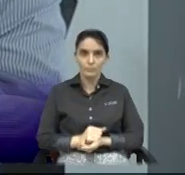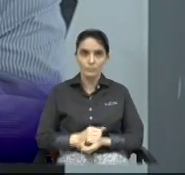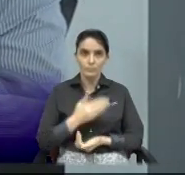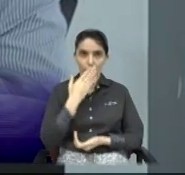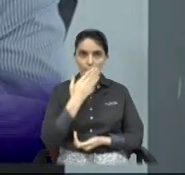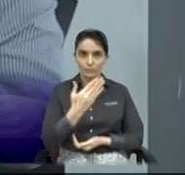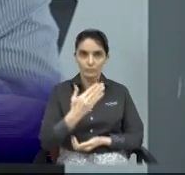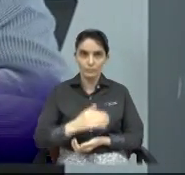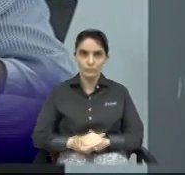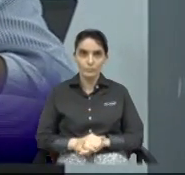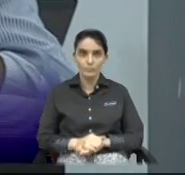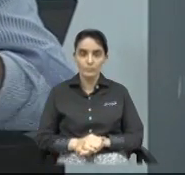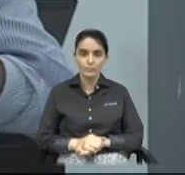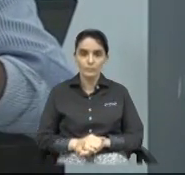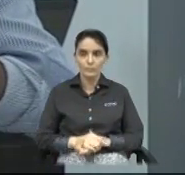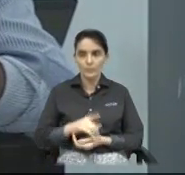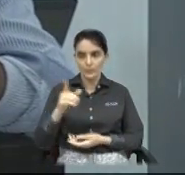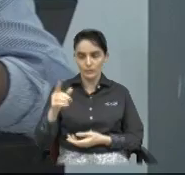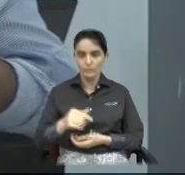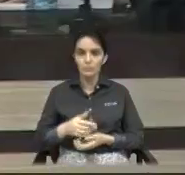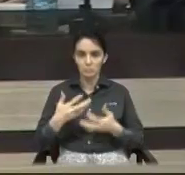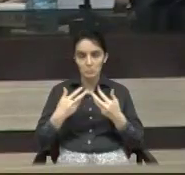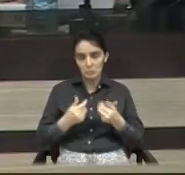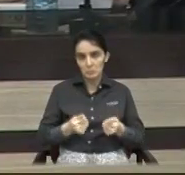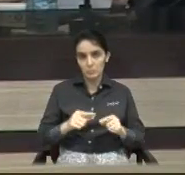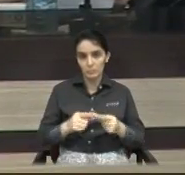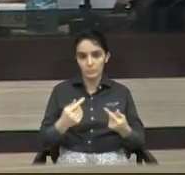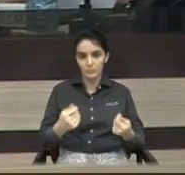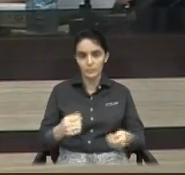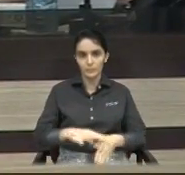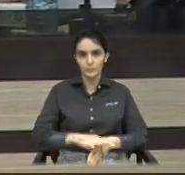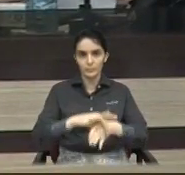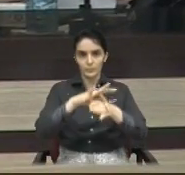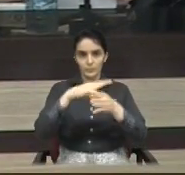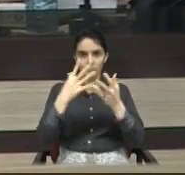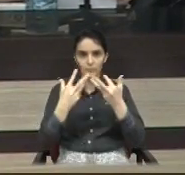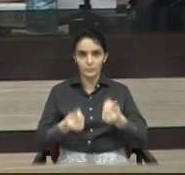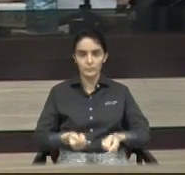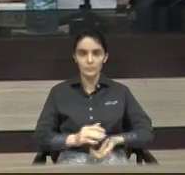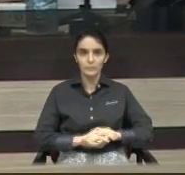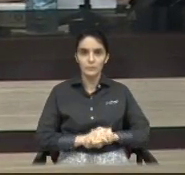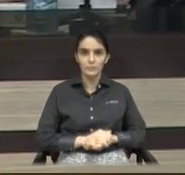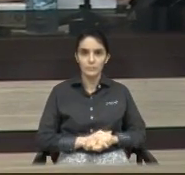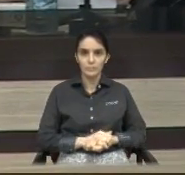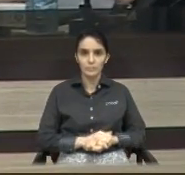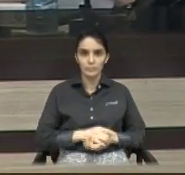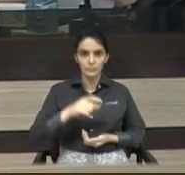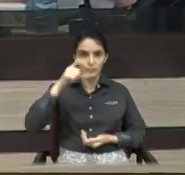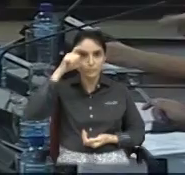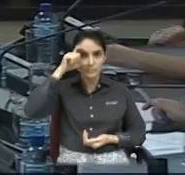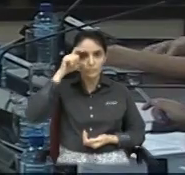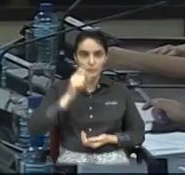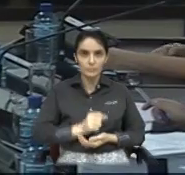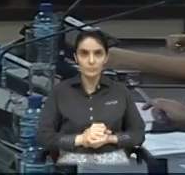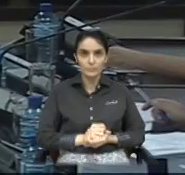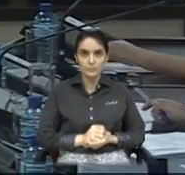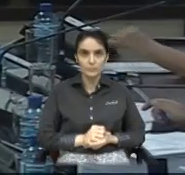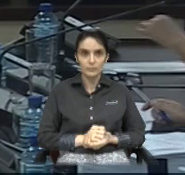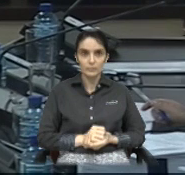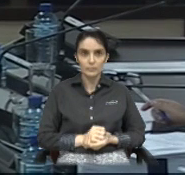crescer dela. O pedido de Vossa Excelência é pertinente, porém eu preciso da anuência dos líderes. Vereador Farid.